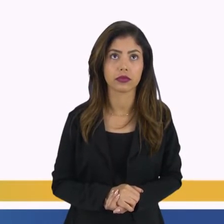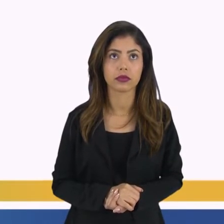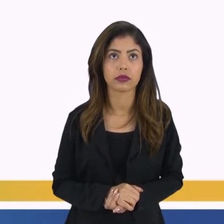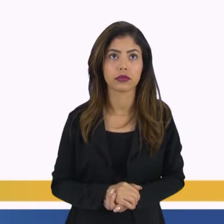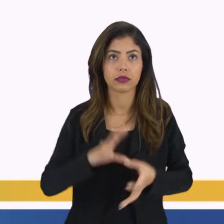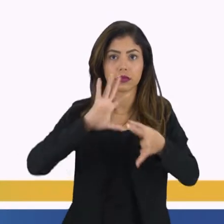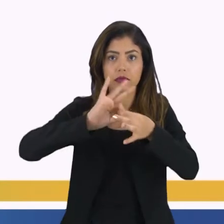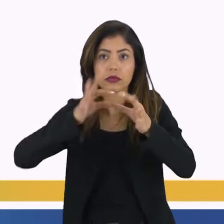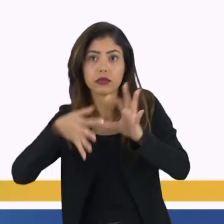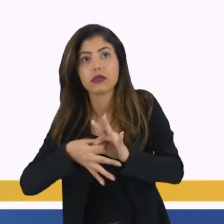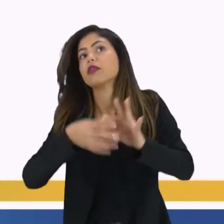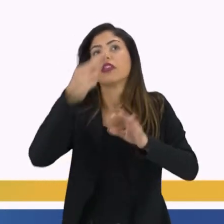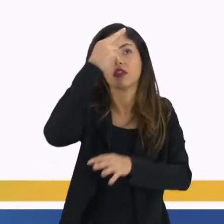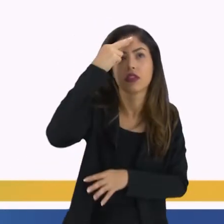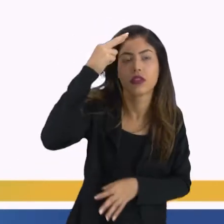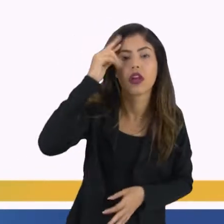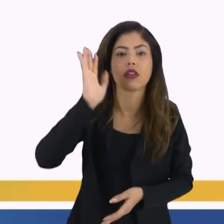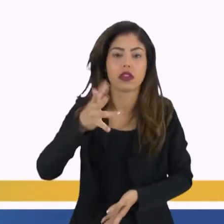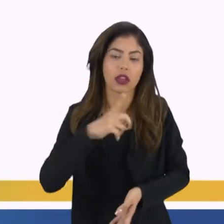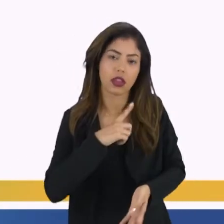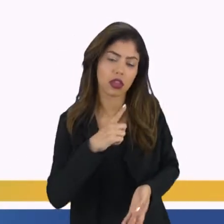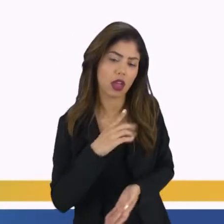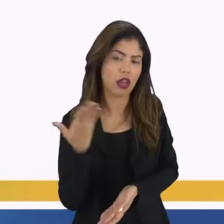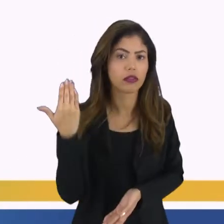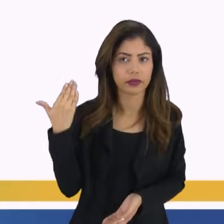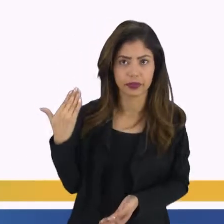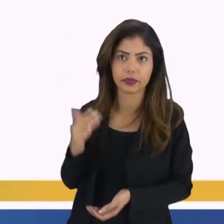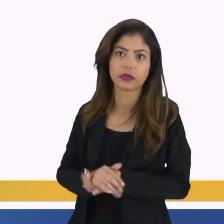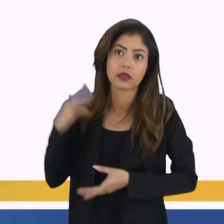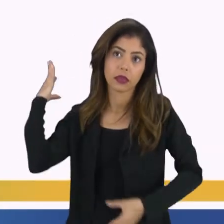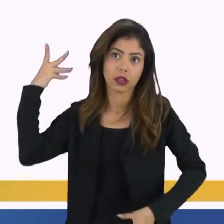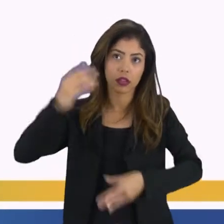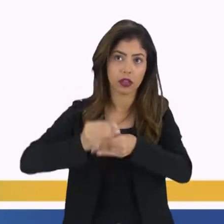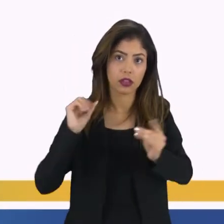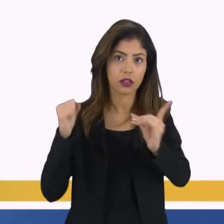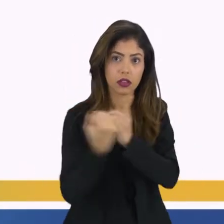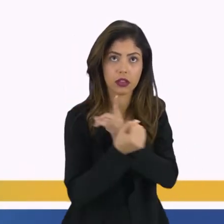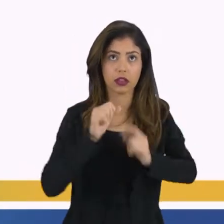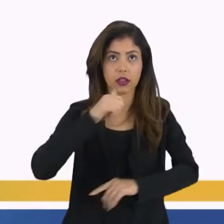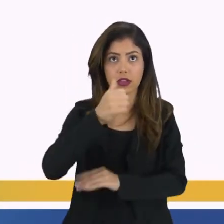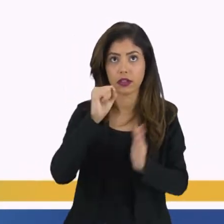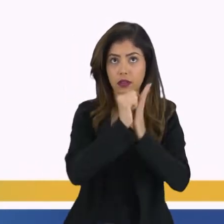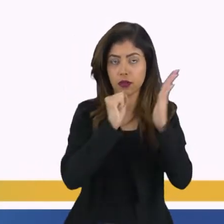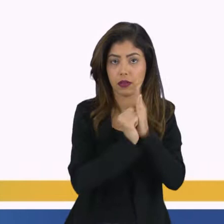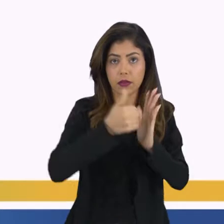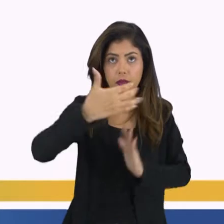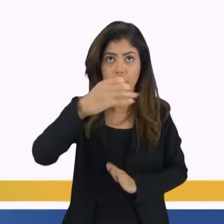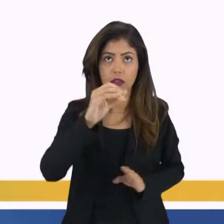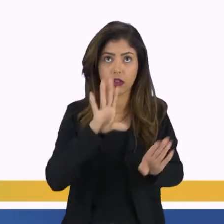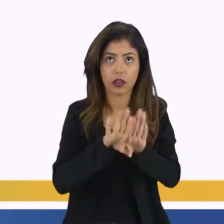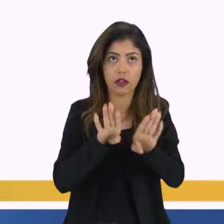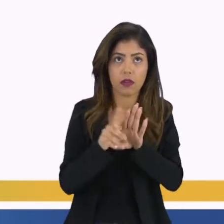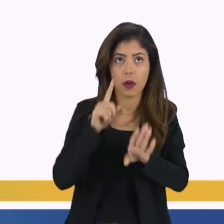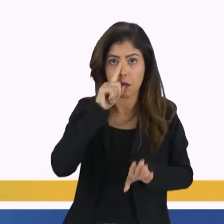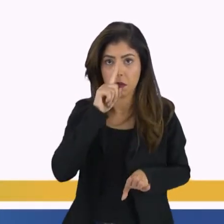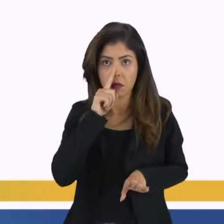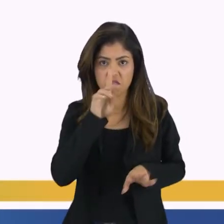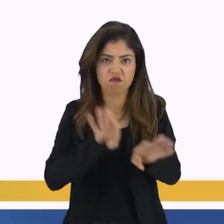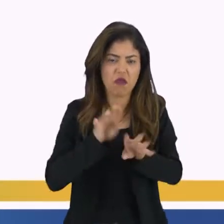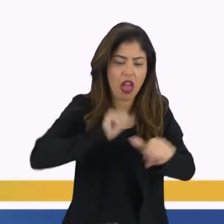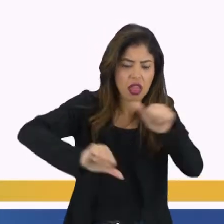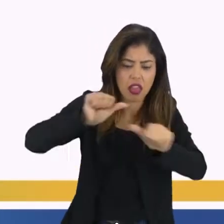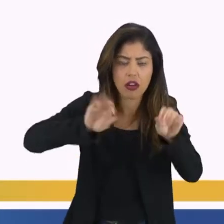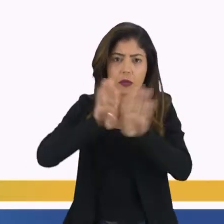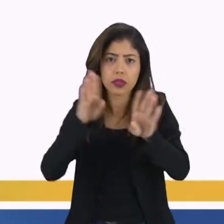O nosso contexto histórico, pessoal, o que estava acontecendo na época, né? A sociedade brasileira do século XIX sofreu grandes transformações.